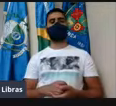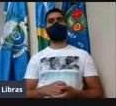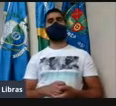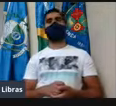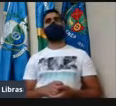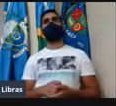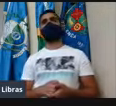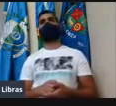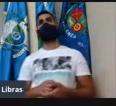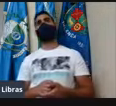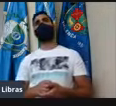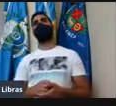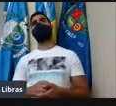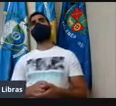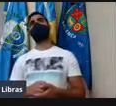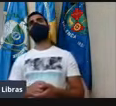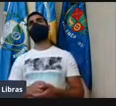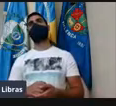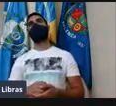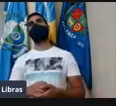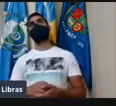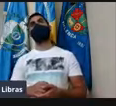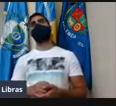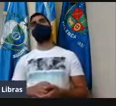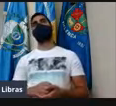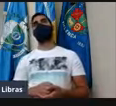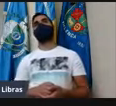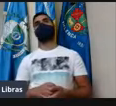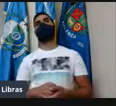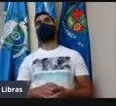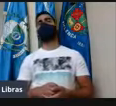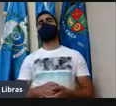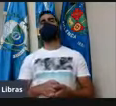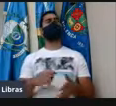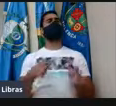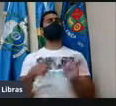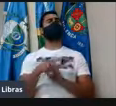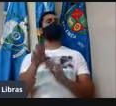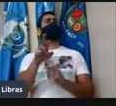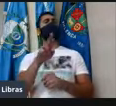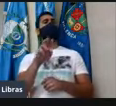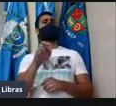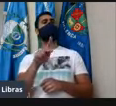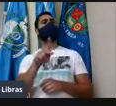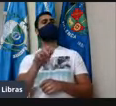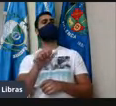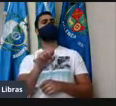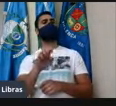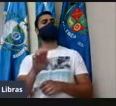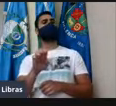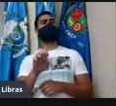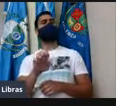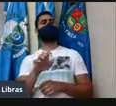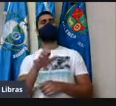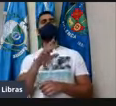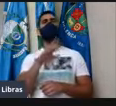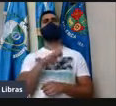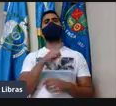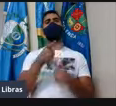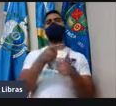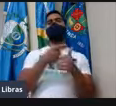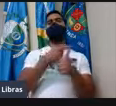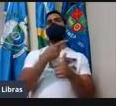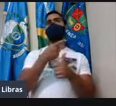Não, eu não perguntei de investimento, não. Eu perguntei aqui na questão das receitas. É os repasses mesmo aqui, ó, servidor. Aí você tem aqui o